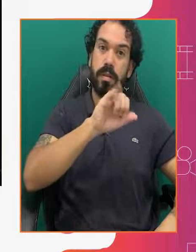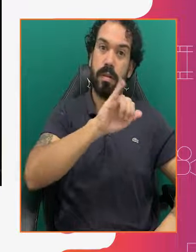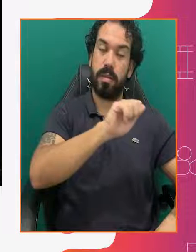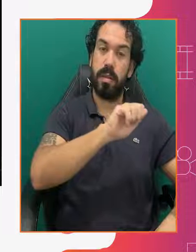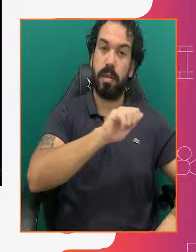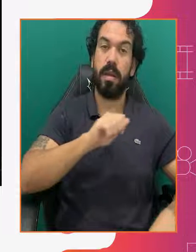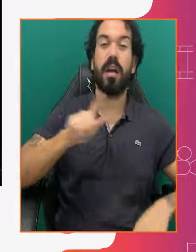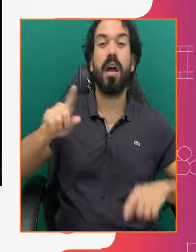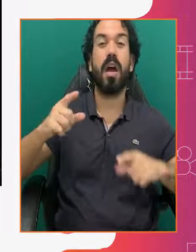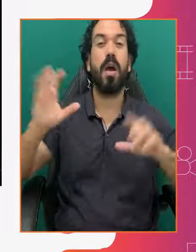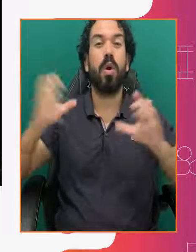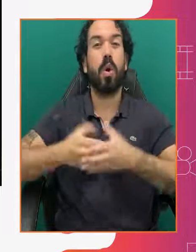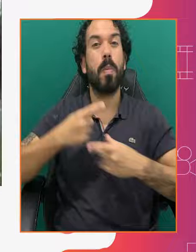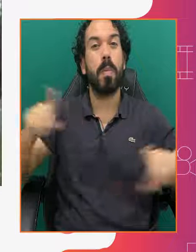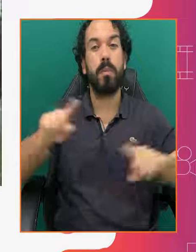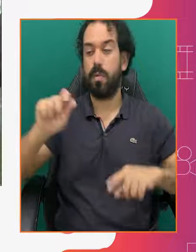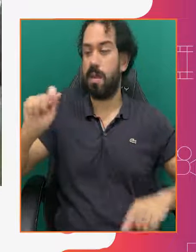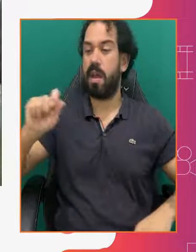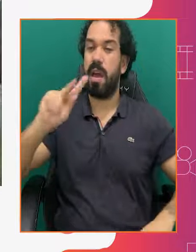a-ha também, em